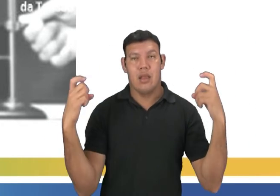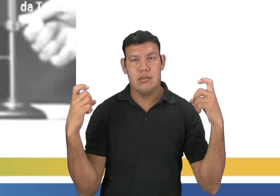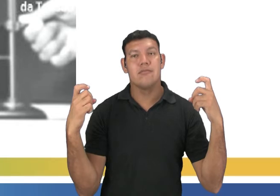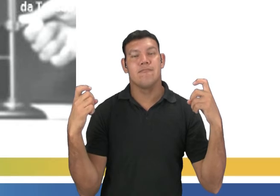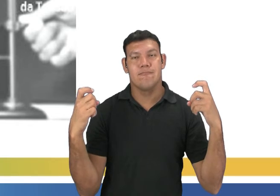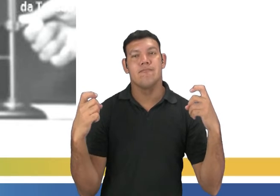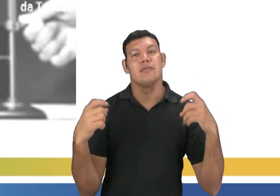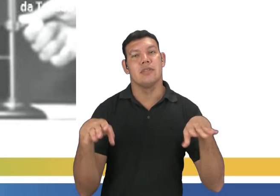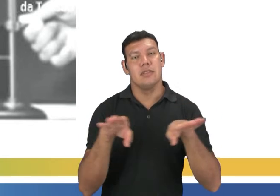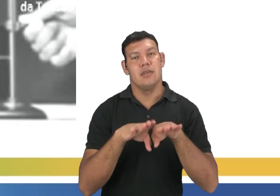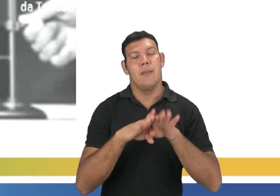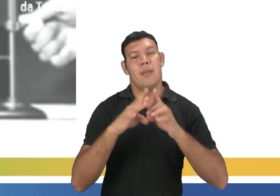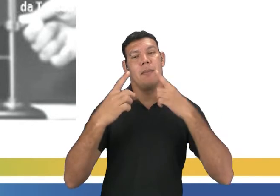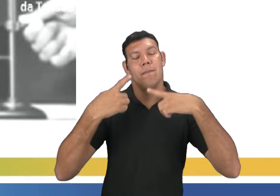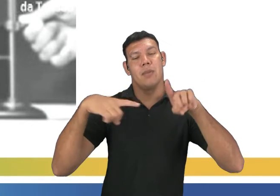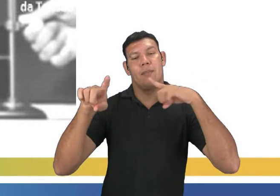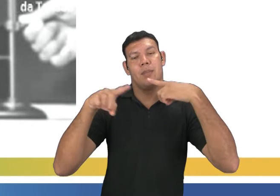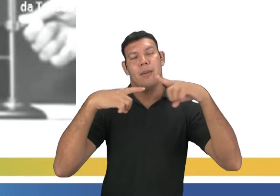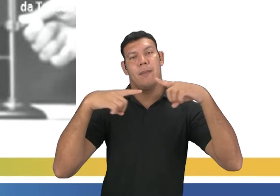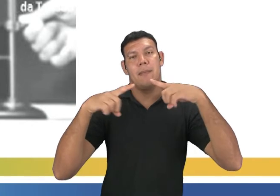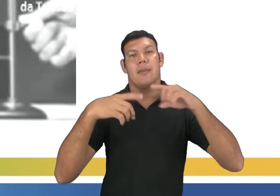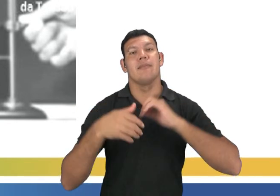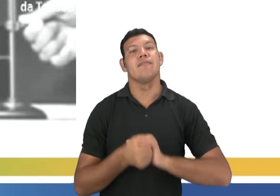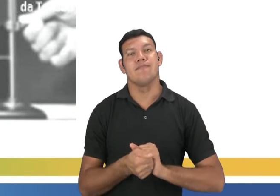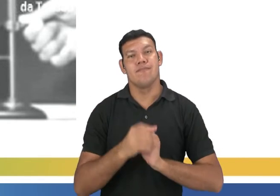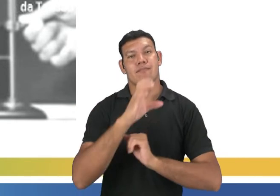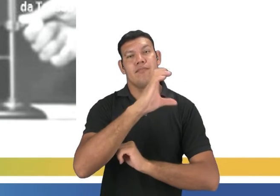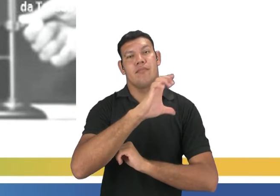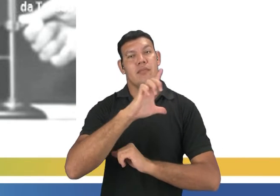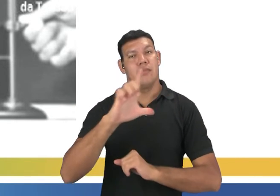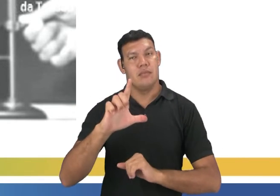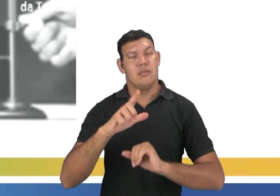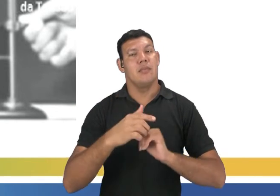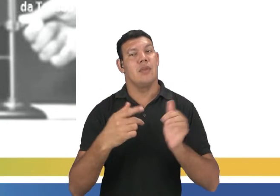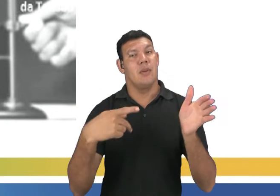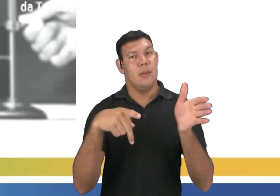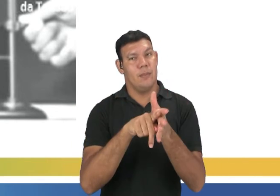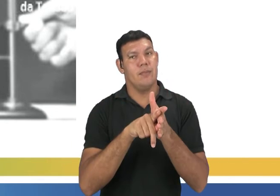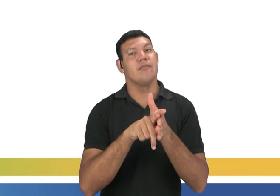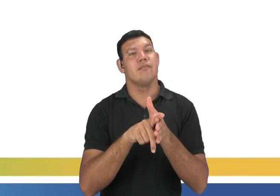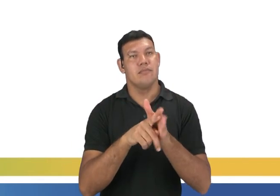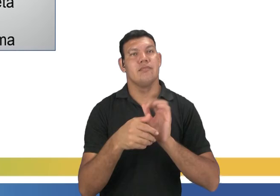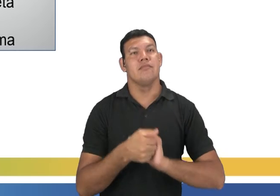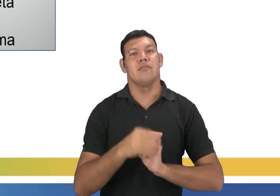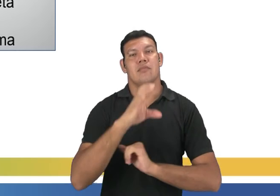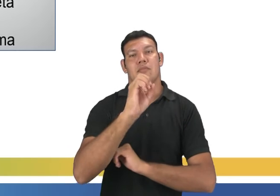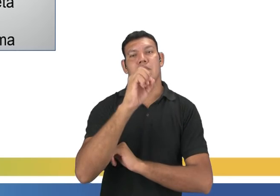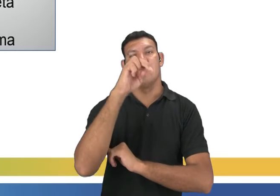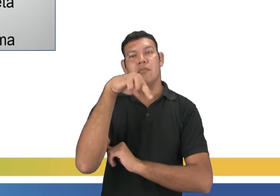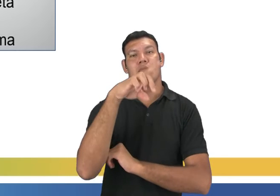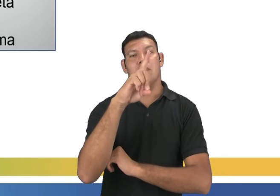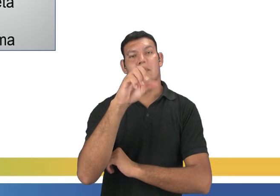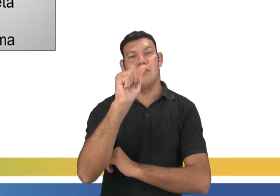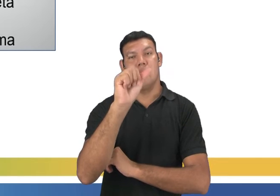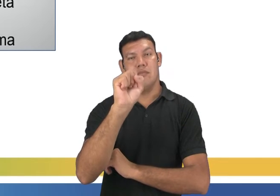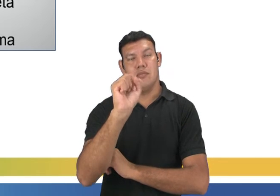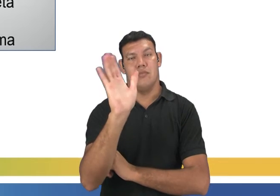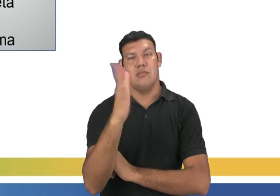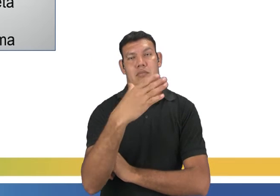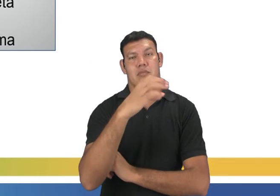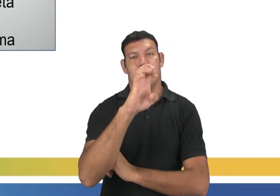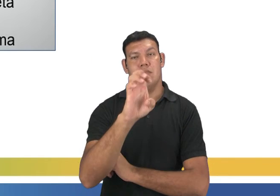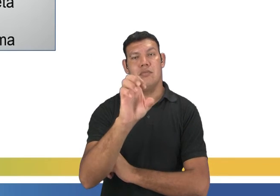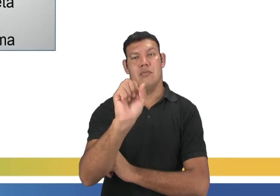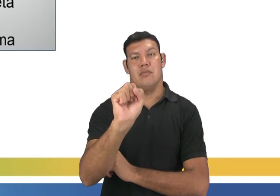sons musicais. E aí é uma classificação também chamada de ondas estacionárias. Então, voltando aqui, ó, nós temos as